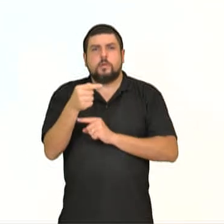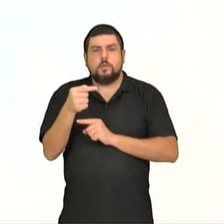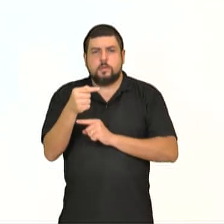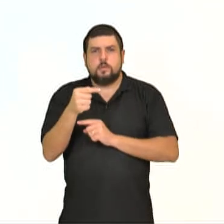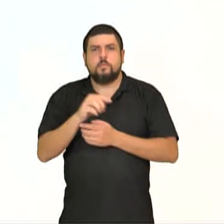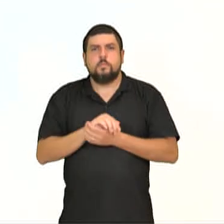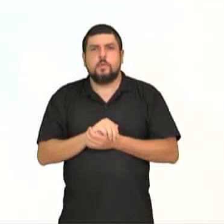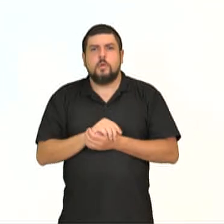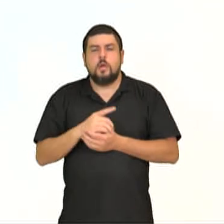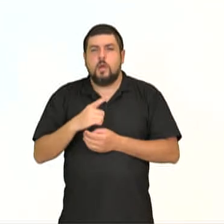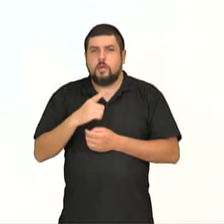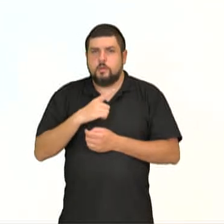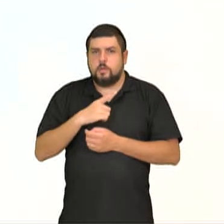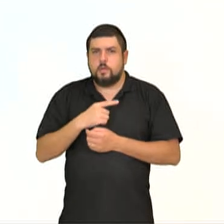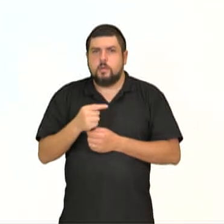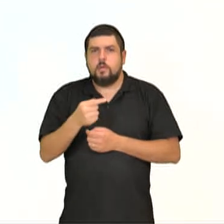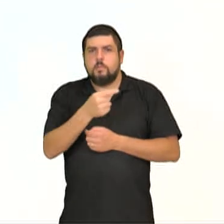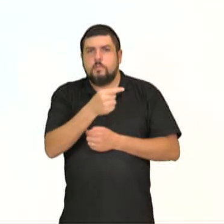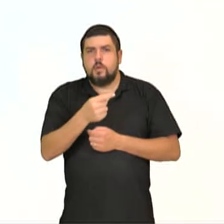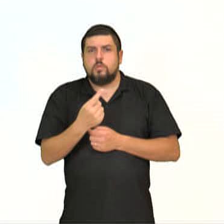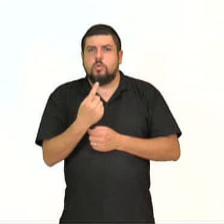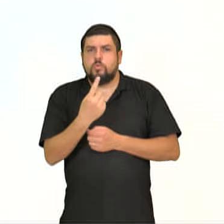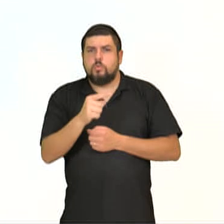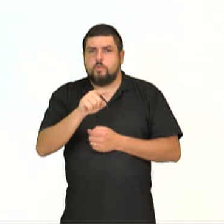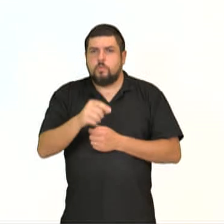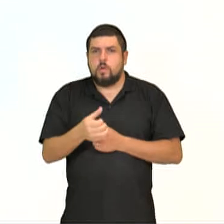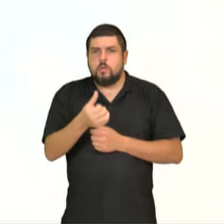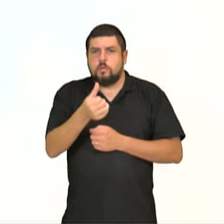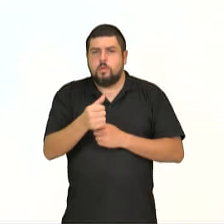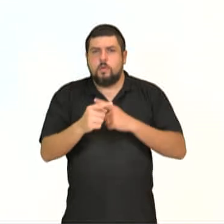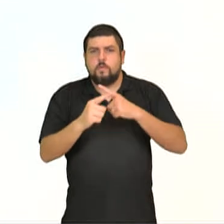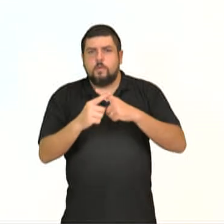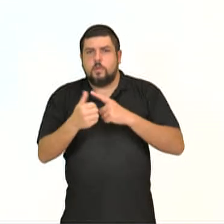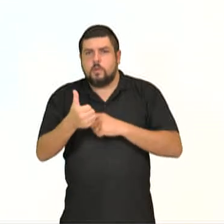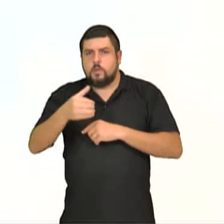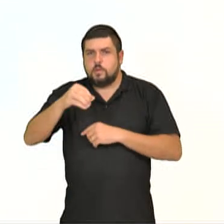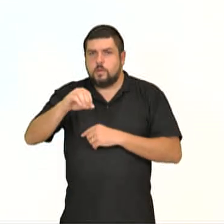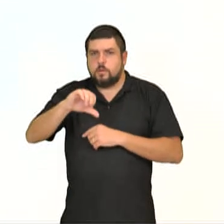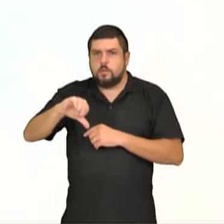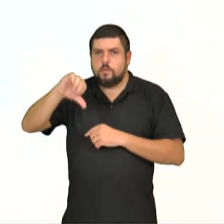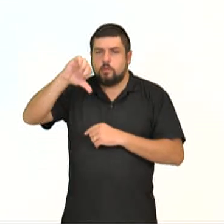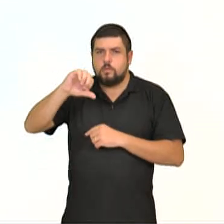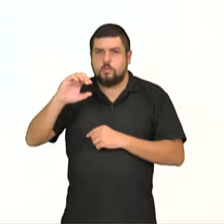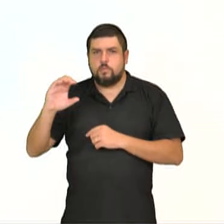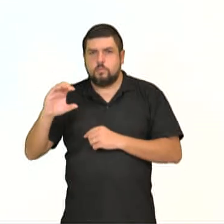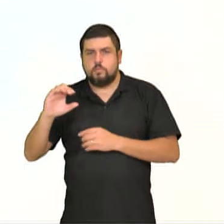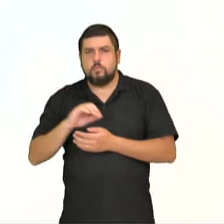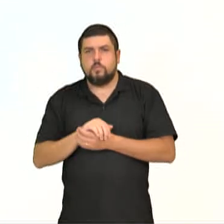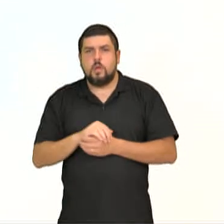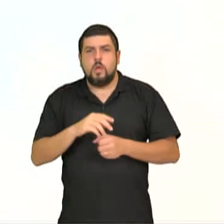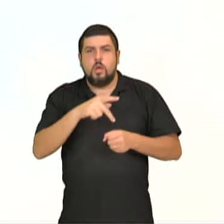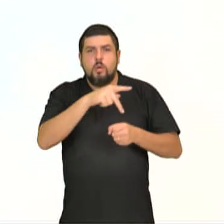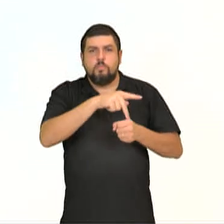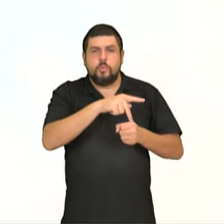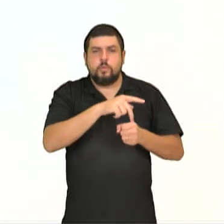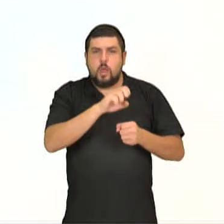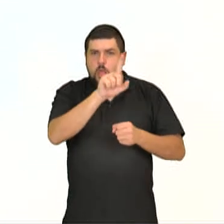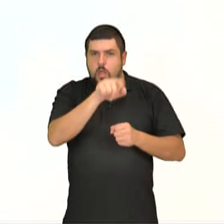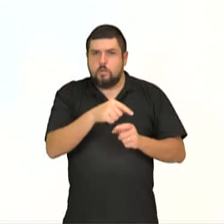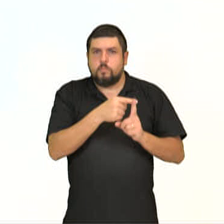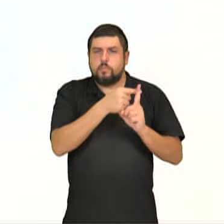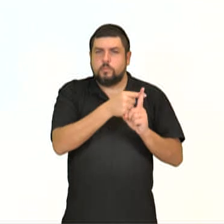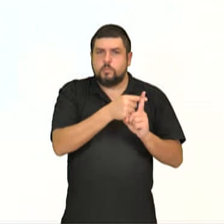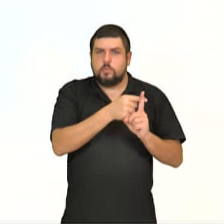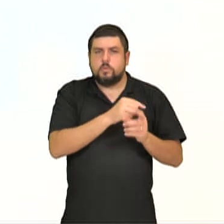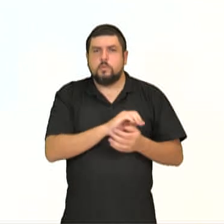carga elétrica de menos 1,6 10 elevado a menos 9 coulombs, o próton tem uma carga elétrica positiva de 1,6 10 elevado a menos